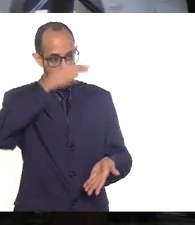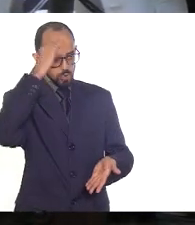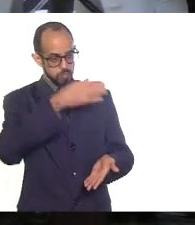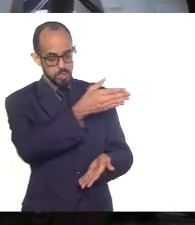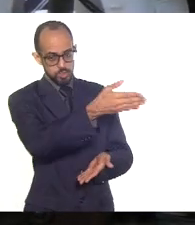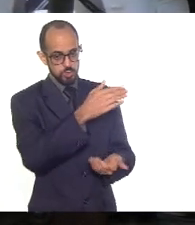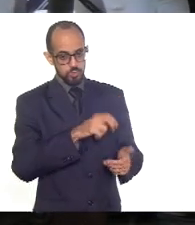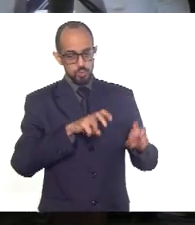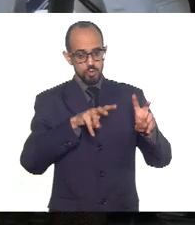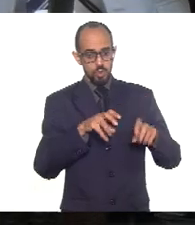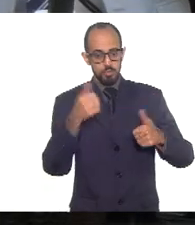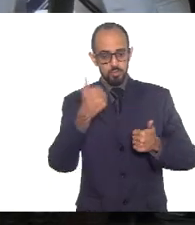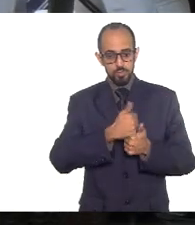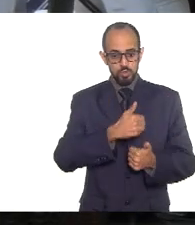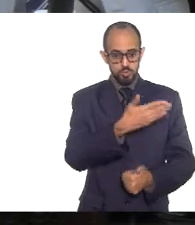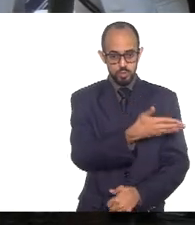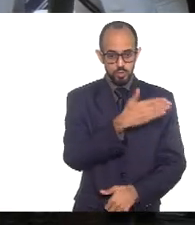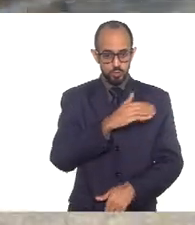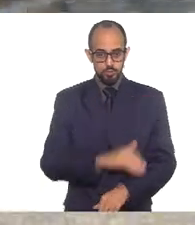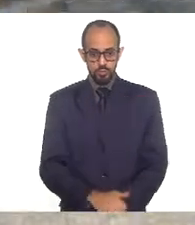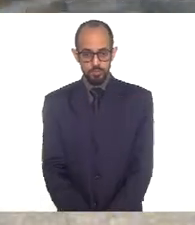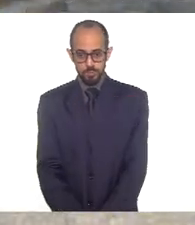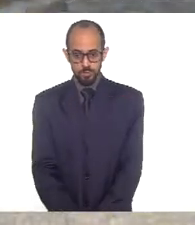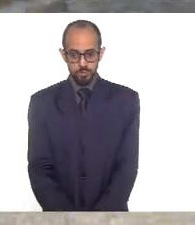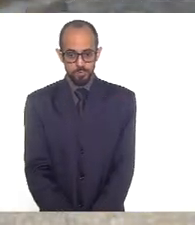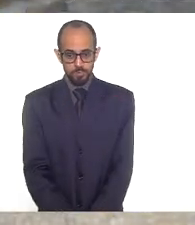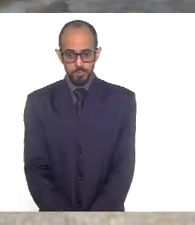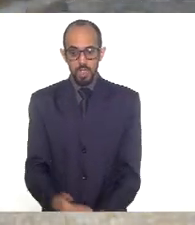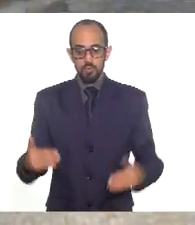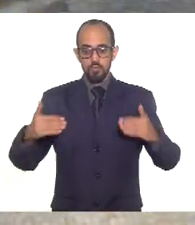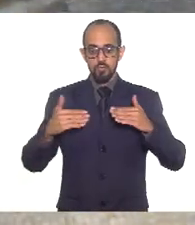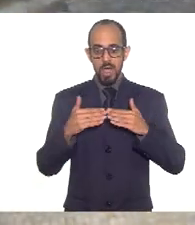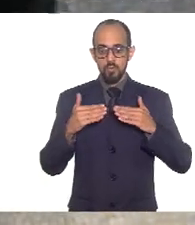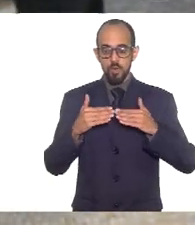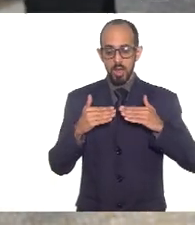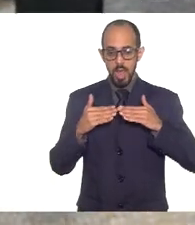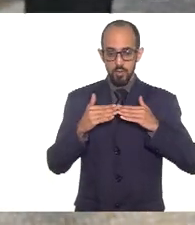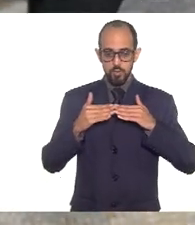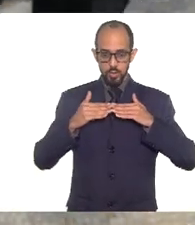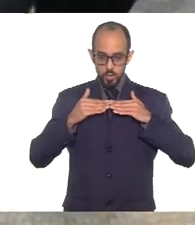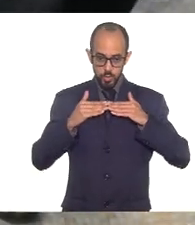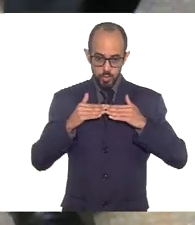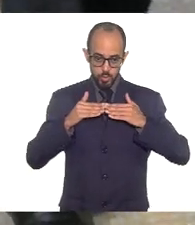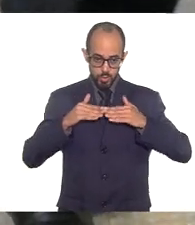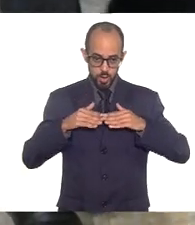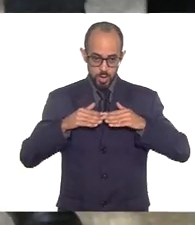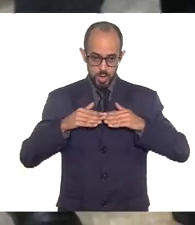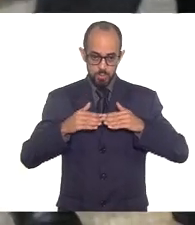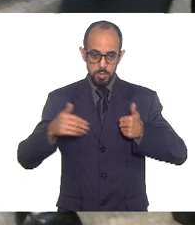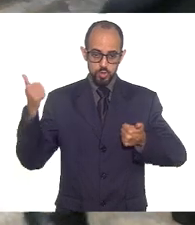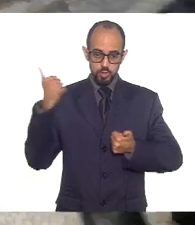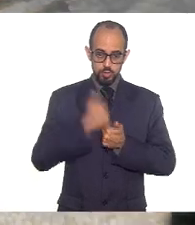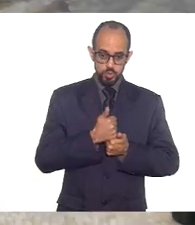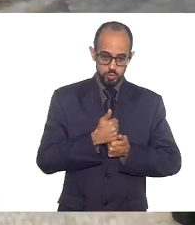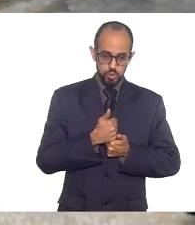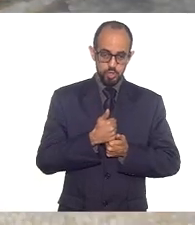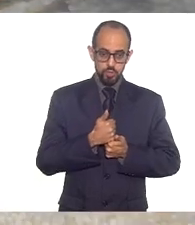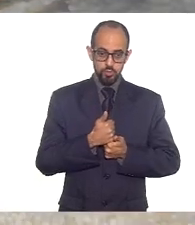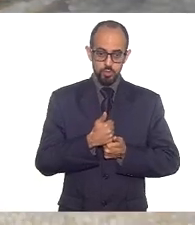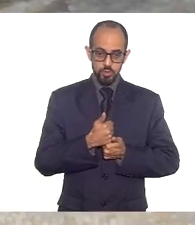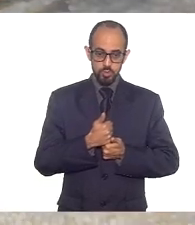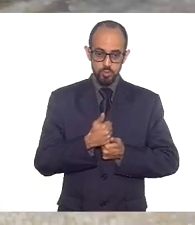sobre o substitutivo seu presente parecer é favorável à pelo substitutivo